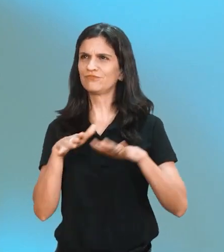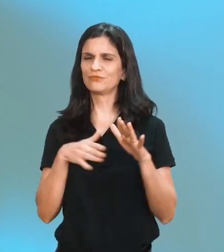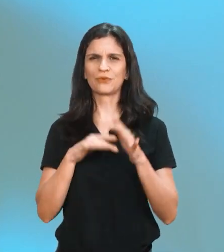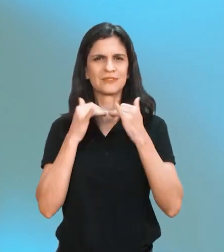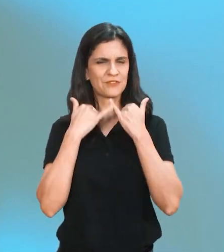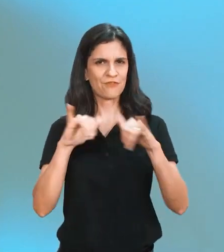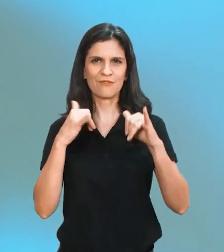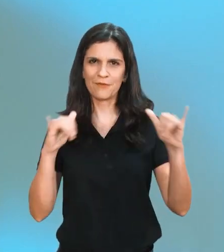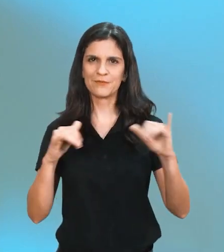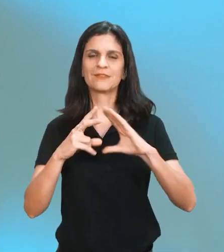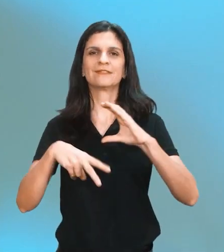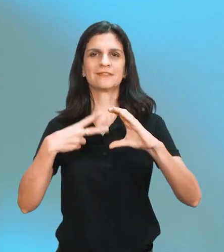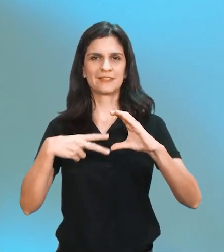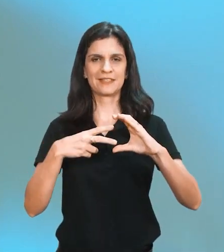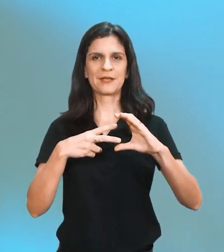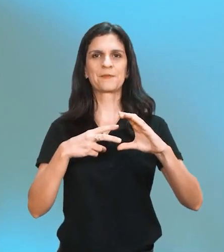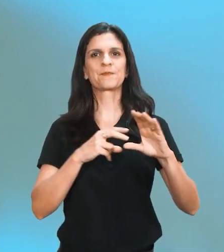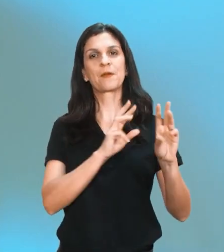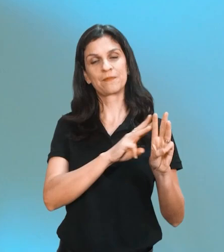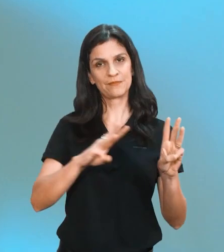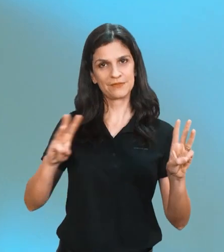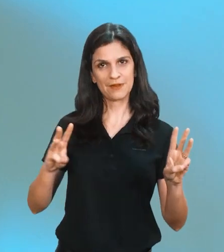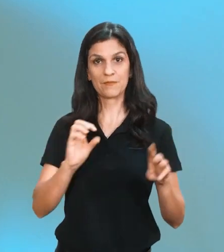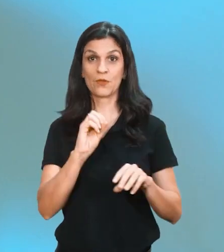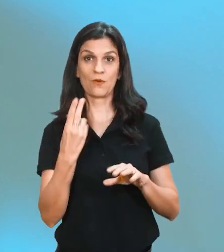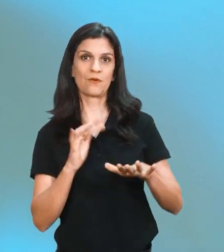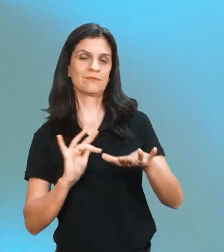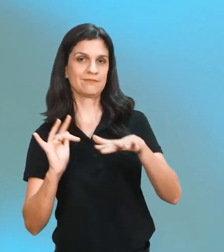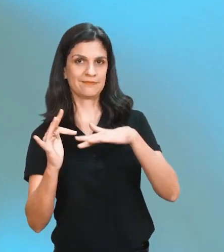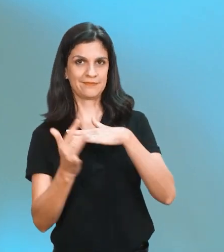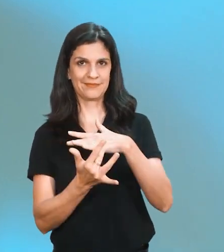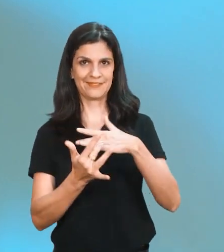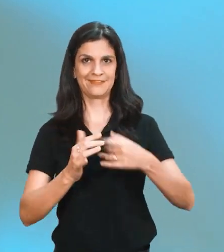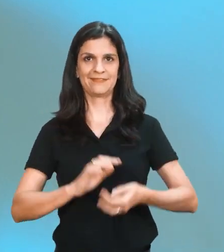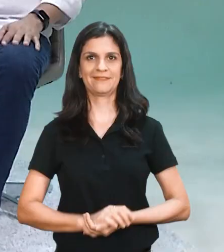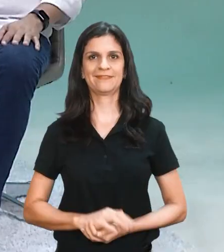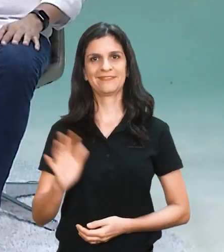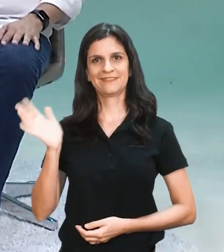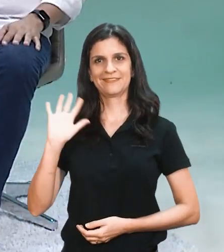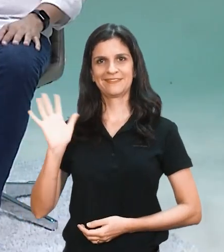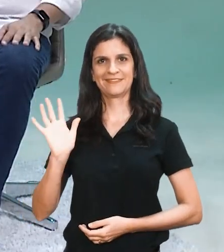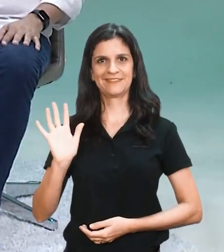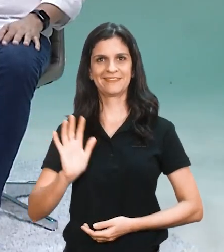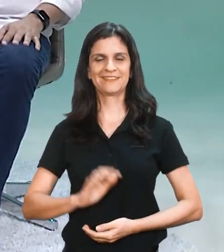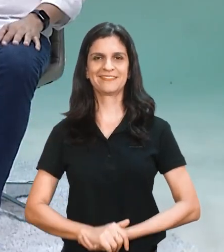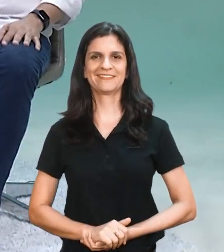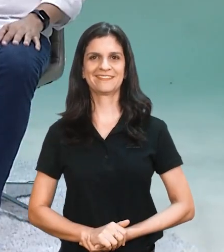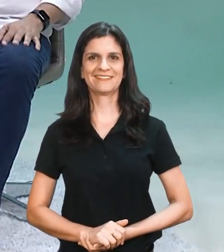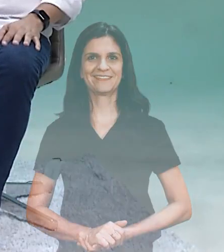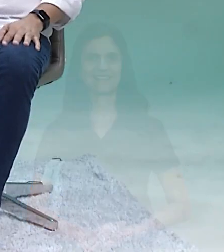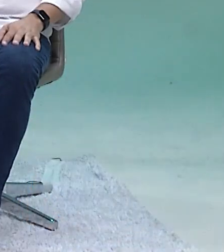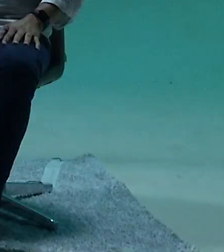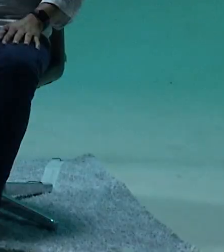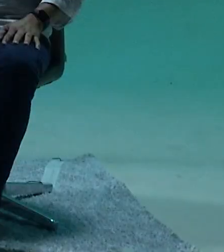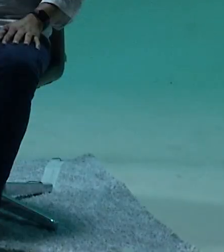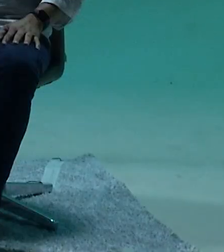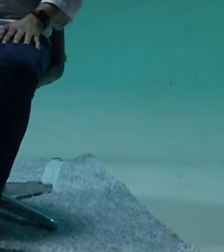as notícias da Câmara de Vereadores pelo site ou pelas redes sociais e até a próxima.